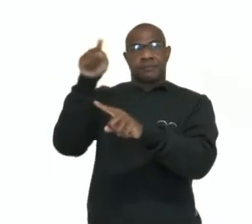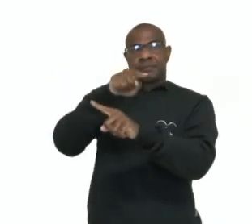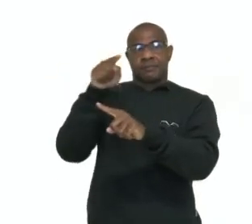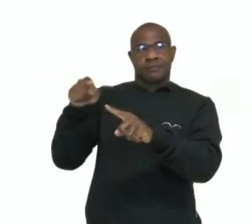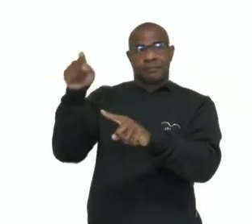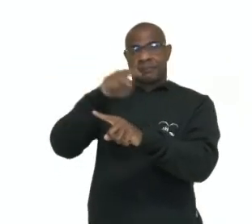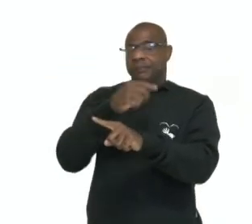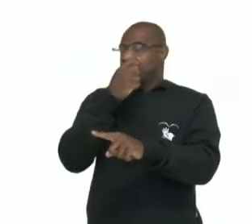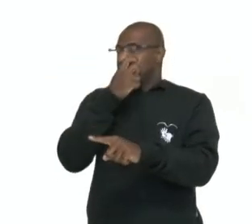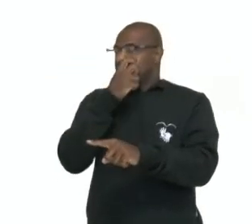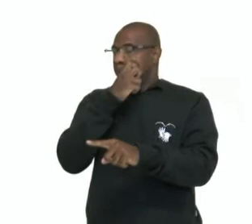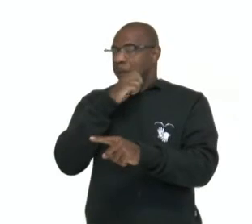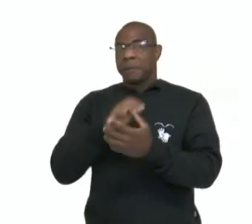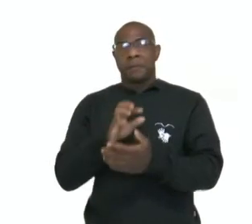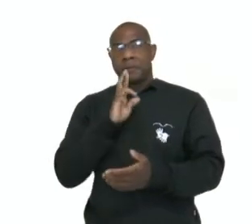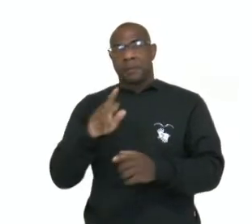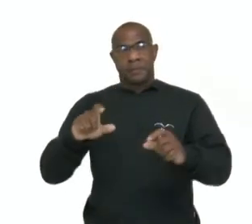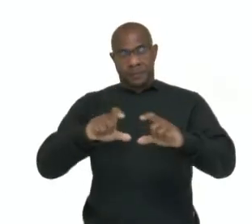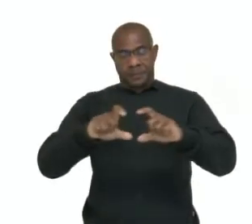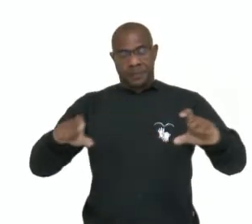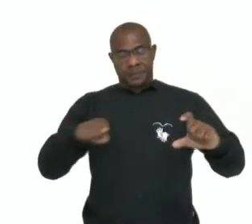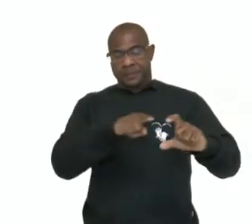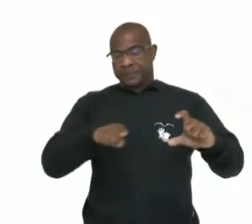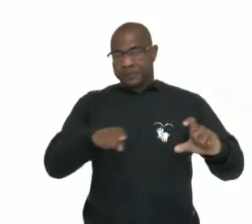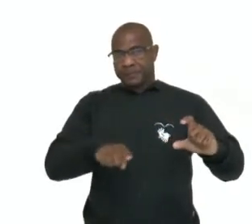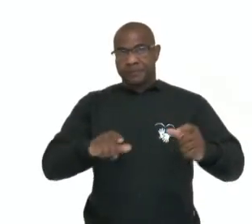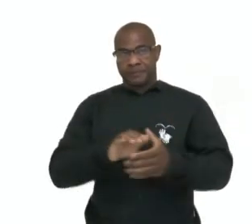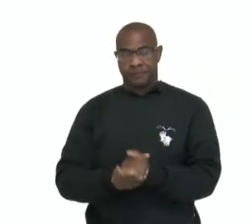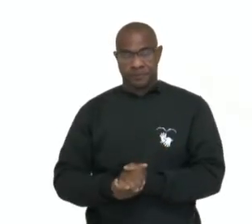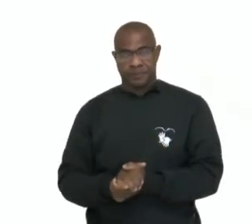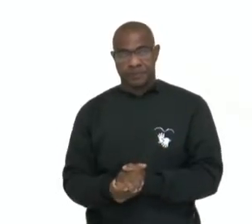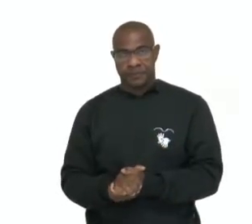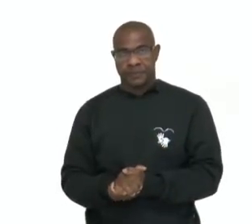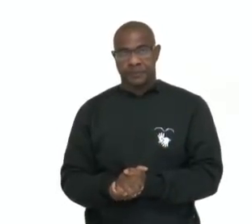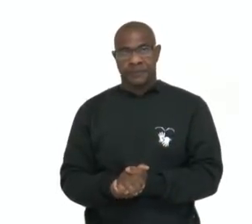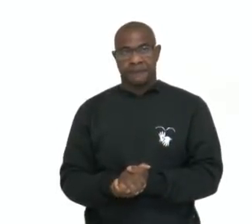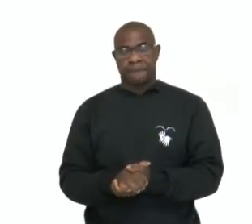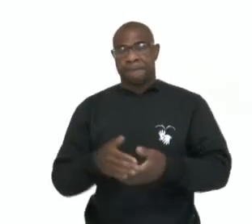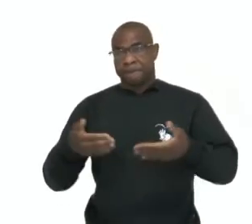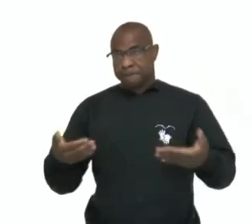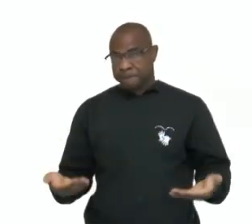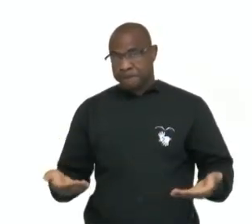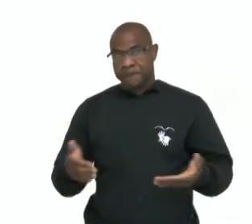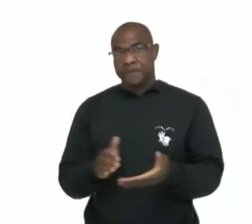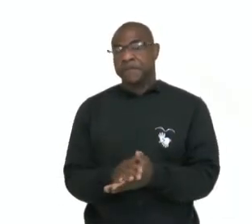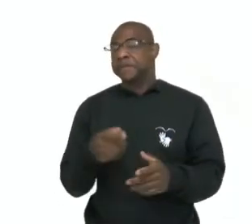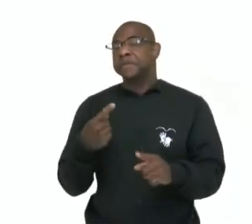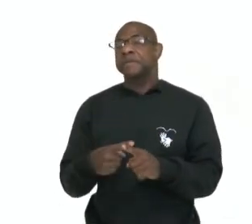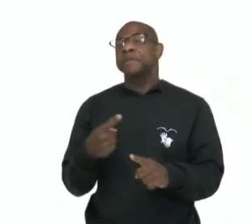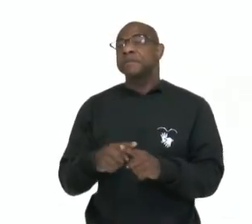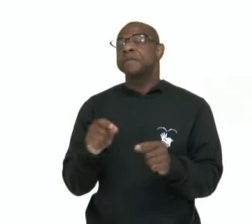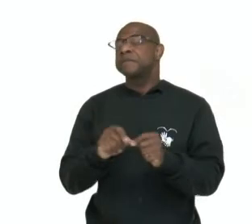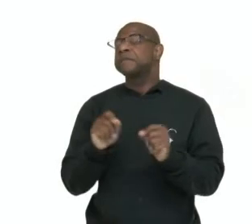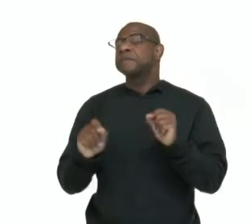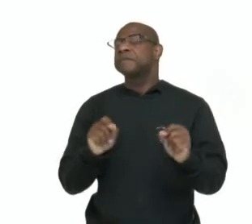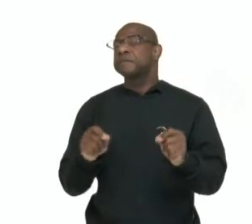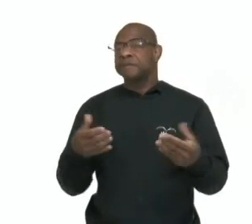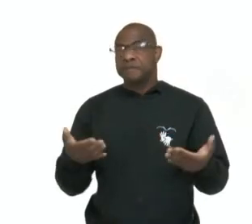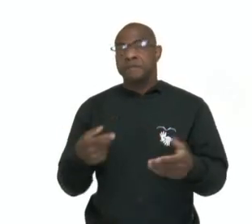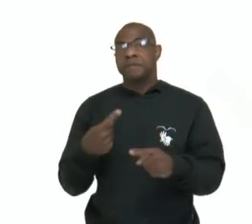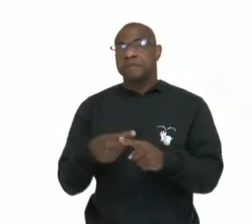3y menos 6y, menos 2 vezes 4 menos 8 igual a zero. Por que que a gente fez isso? Porque